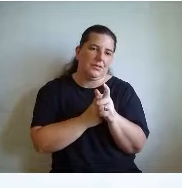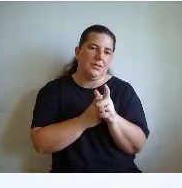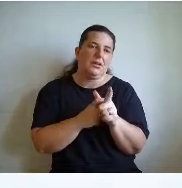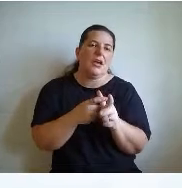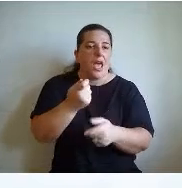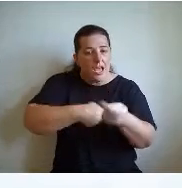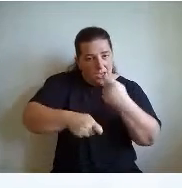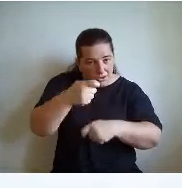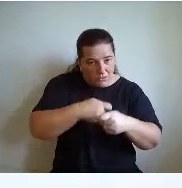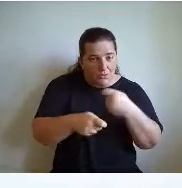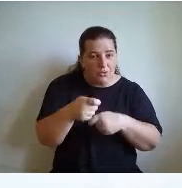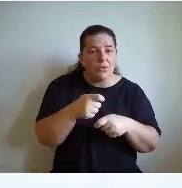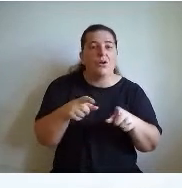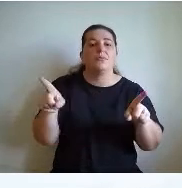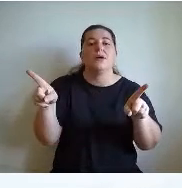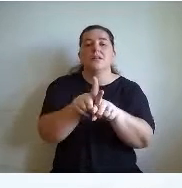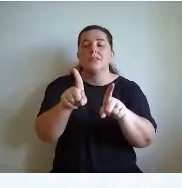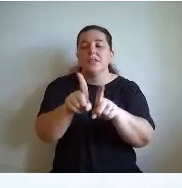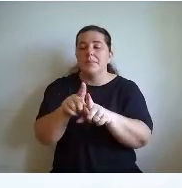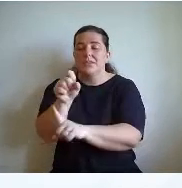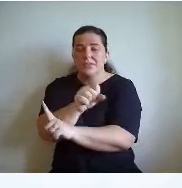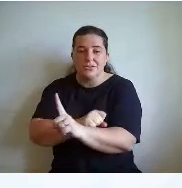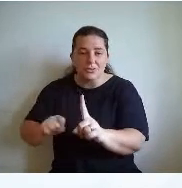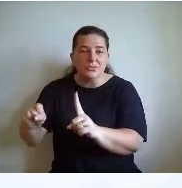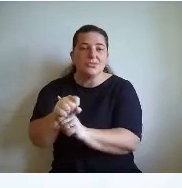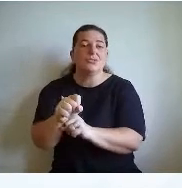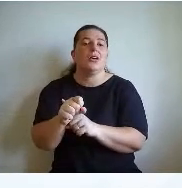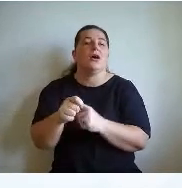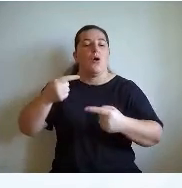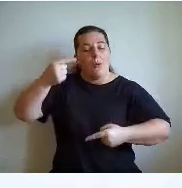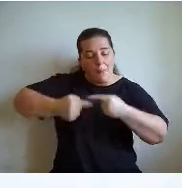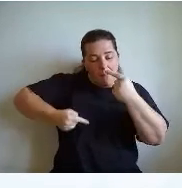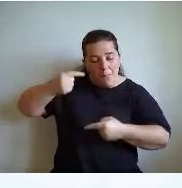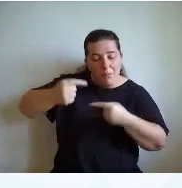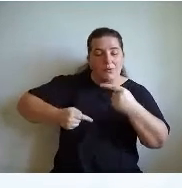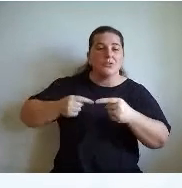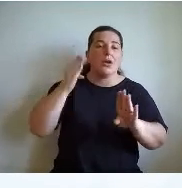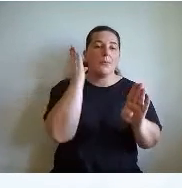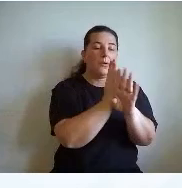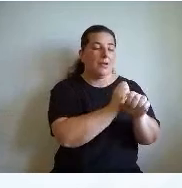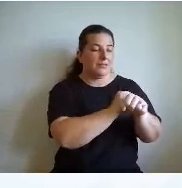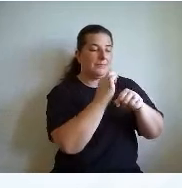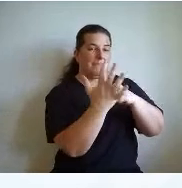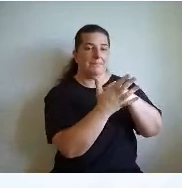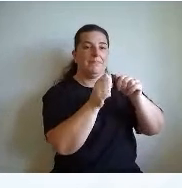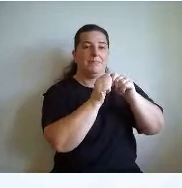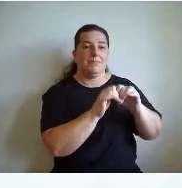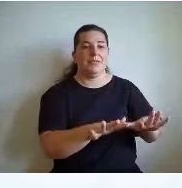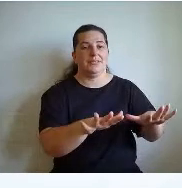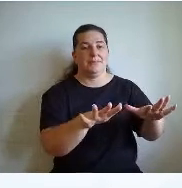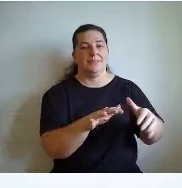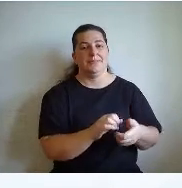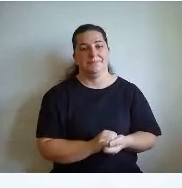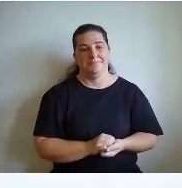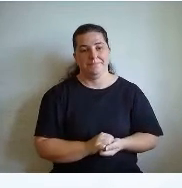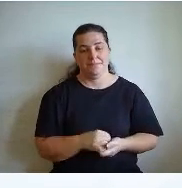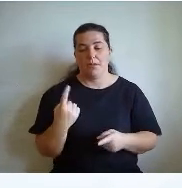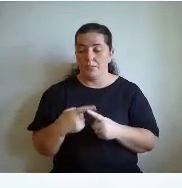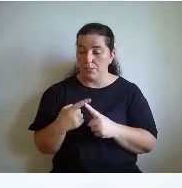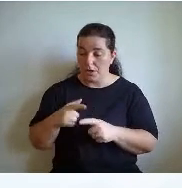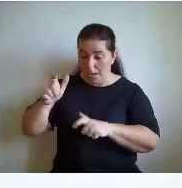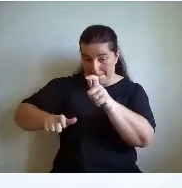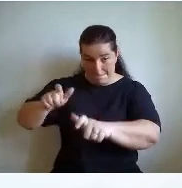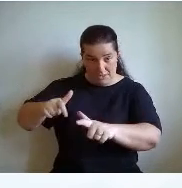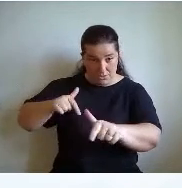econômica, social e política da pandemia, né? Porque os trabalhadores estão